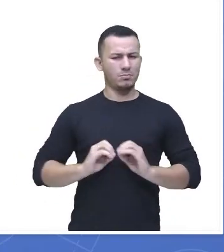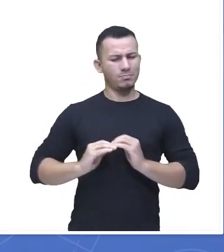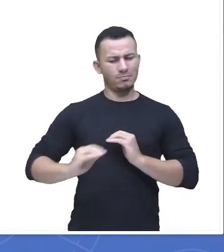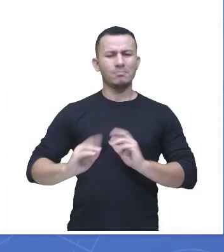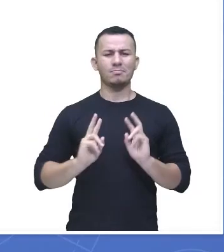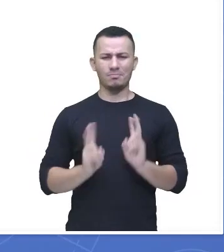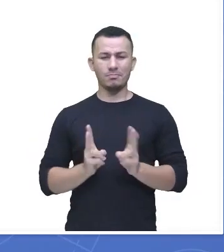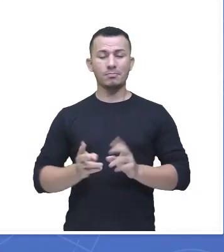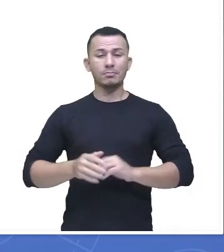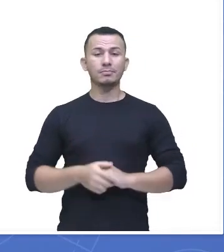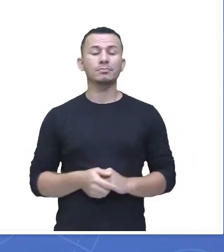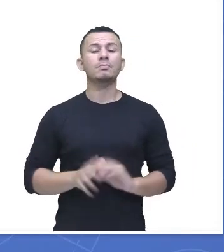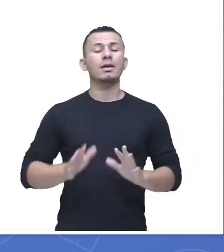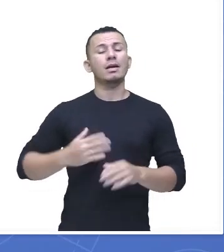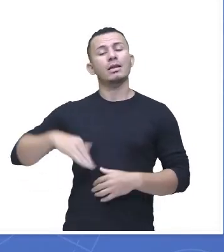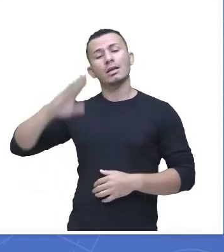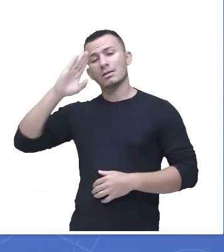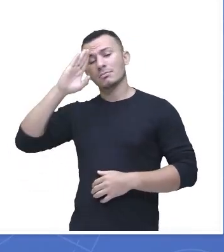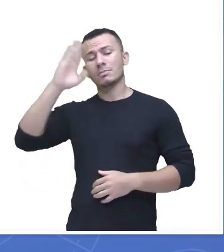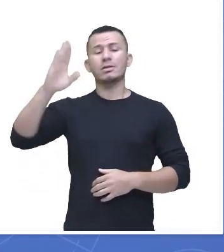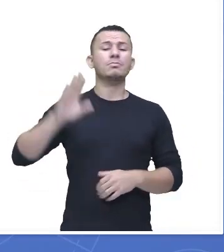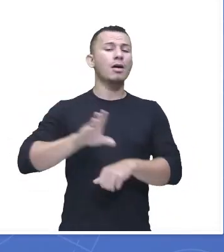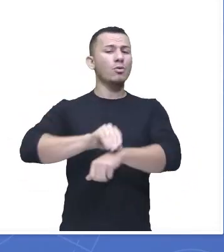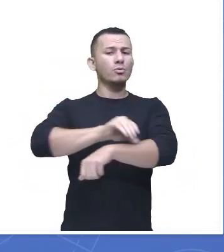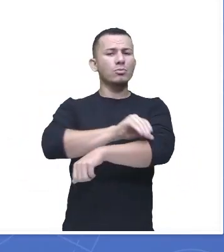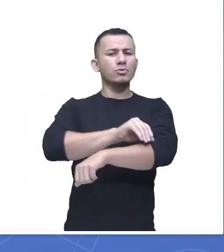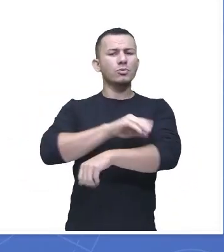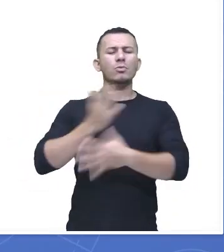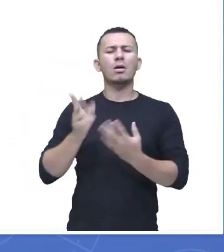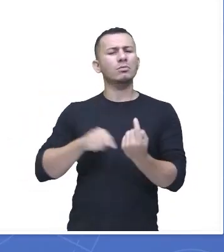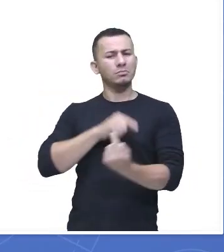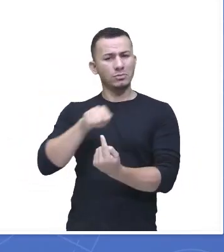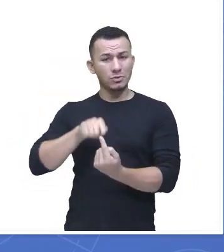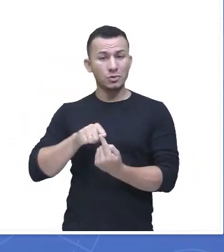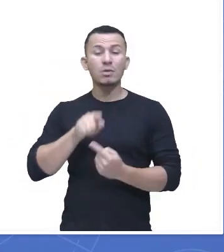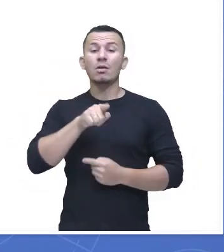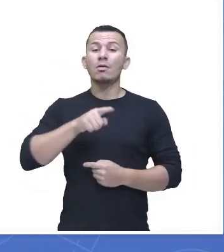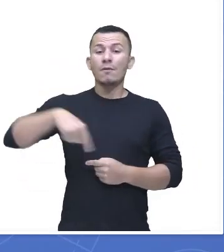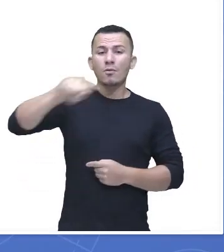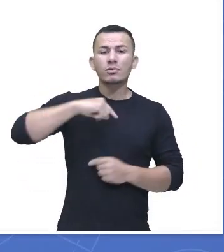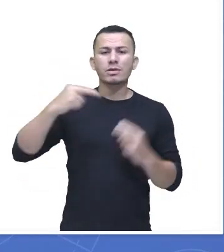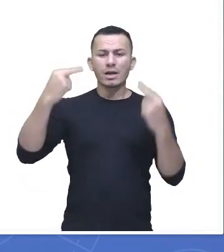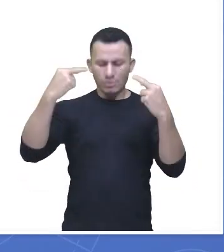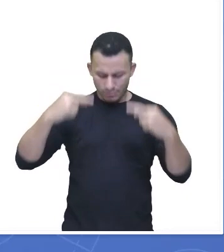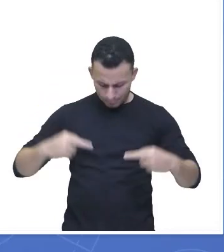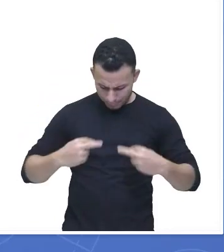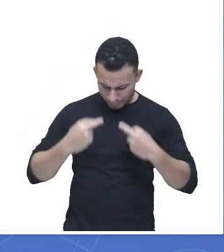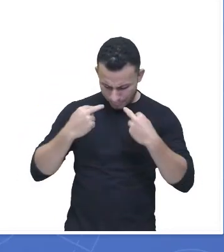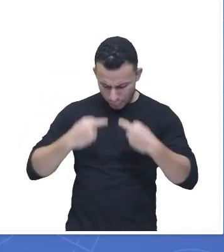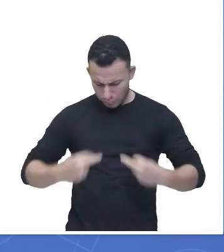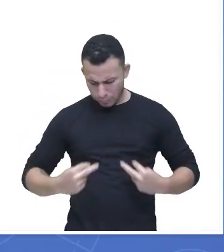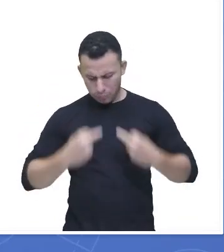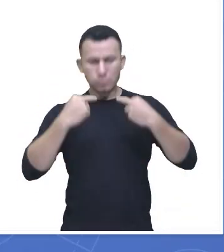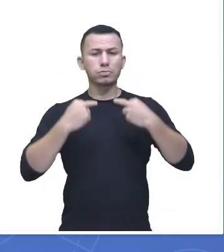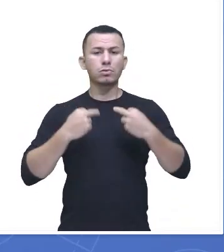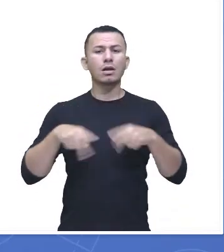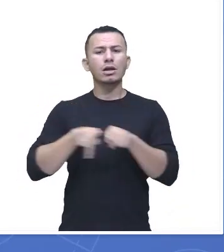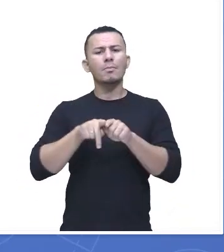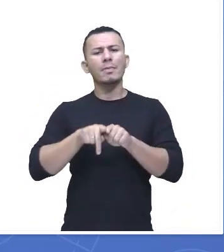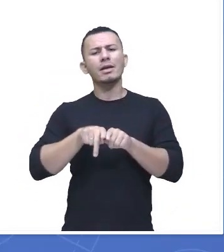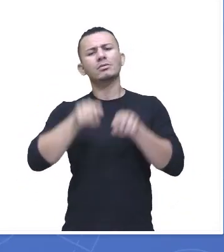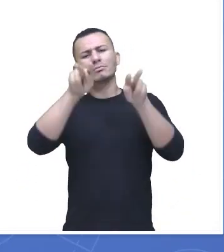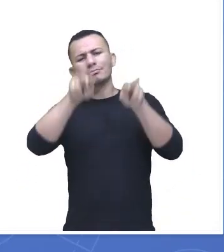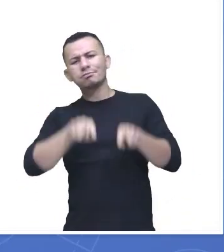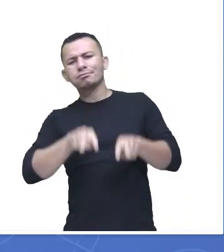qual é a função principal do músculo? Olhem para o corpo de vocês, olhem para mim aqui falando e já me digam qual